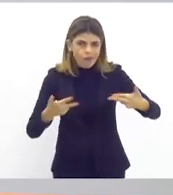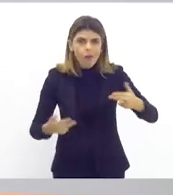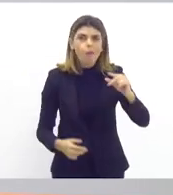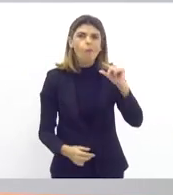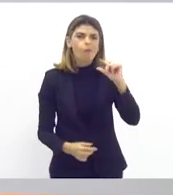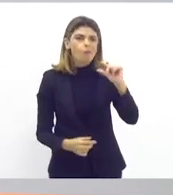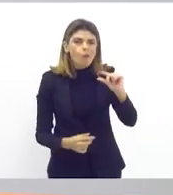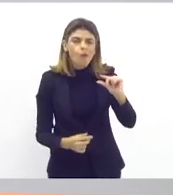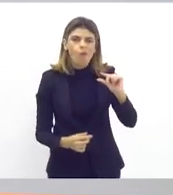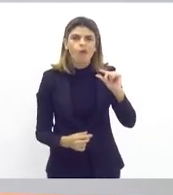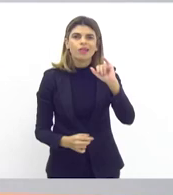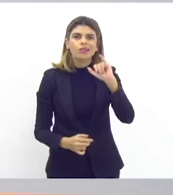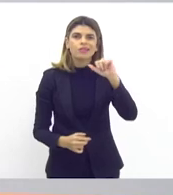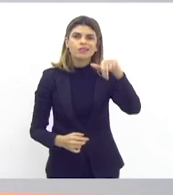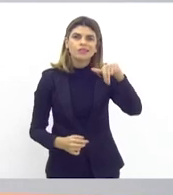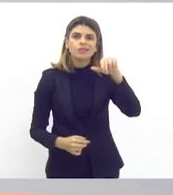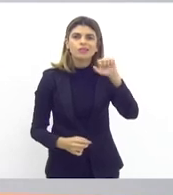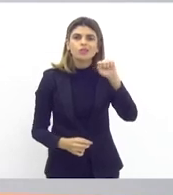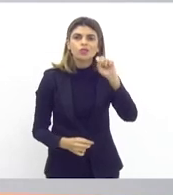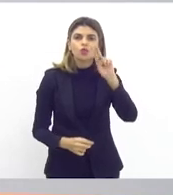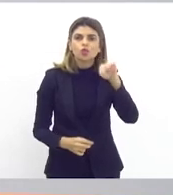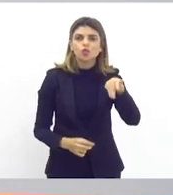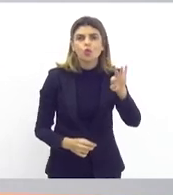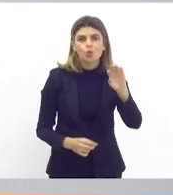pouco, né?